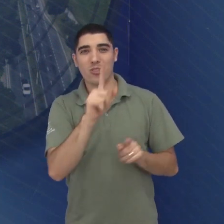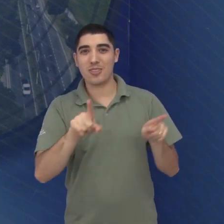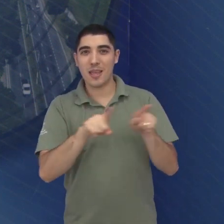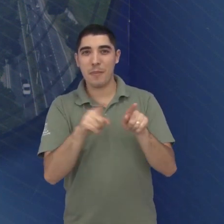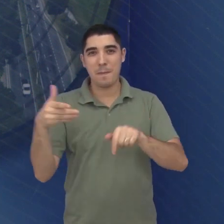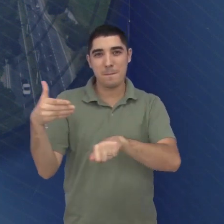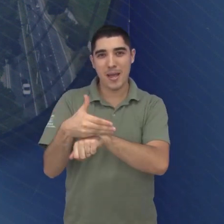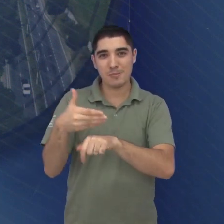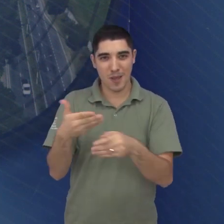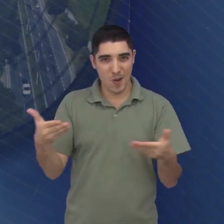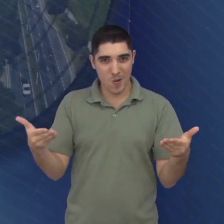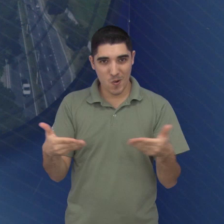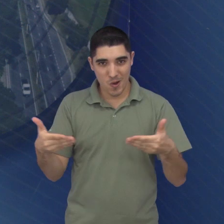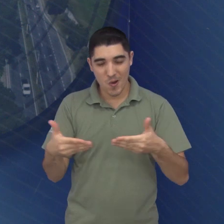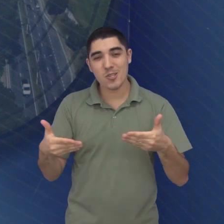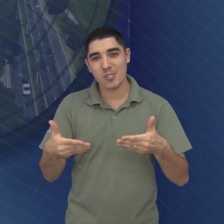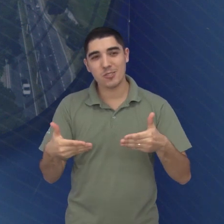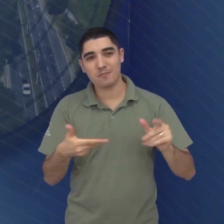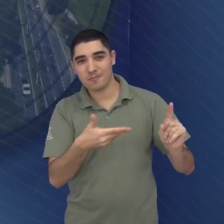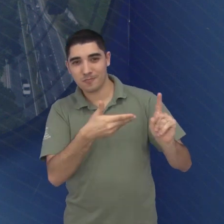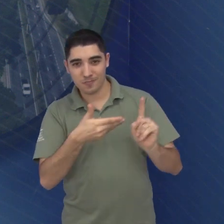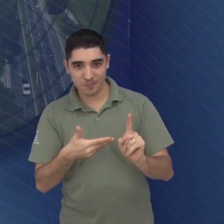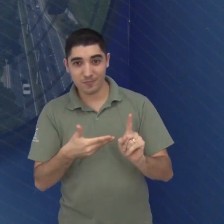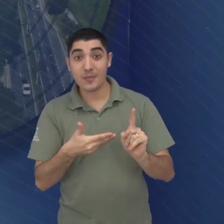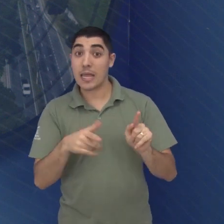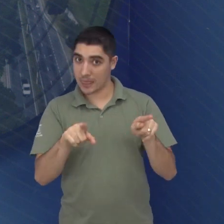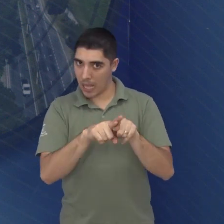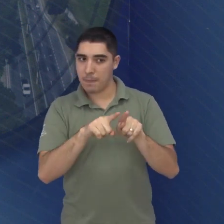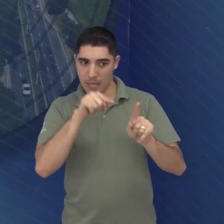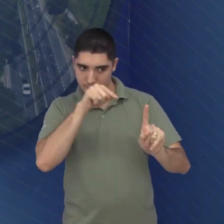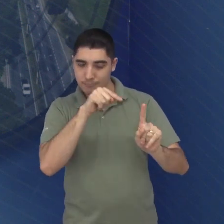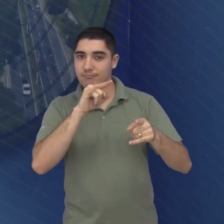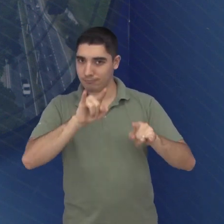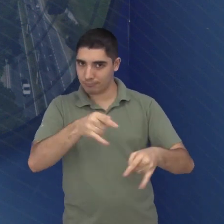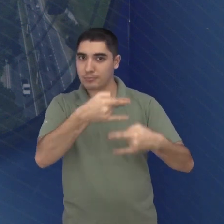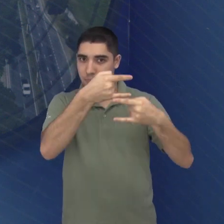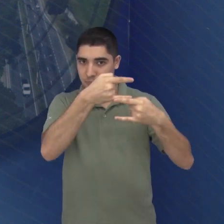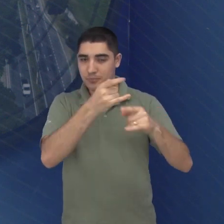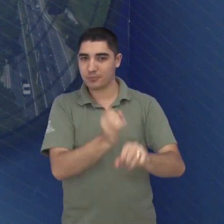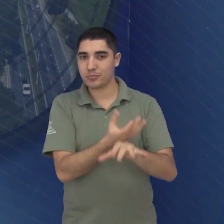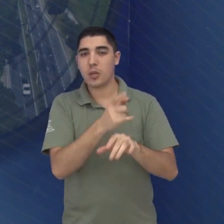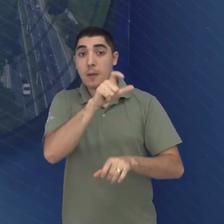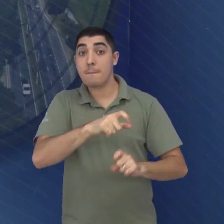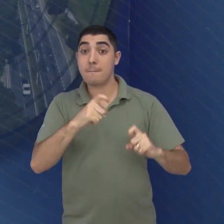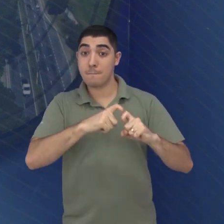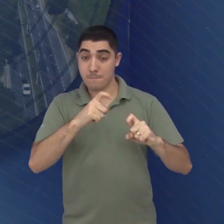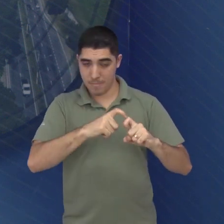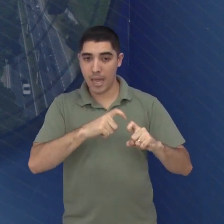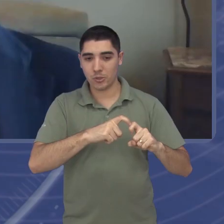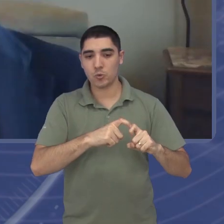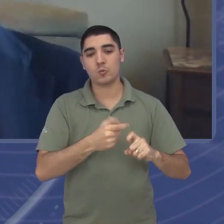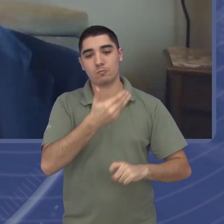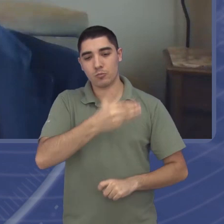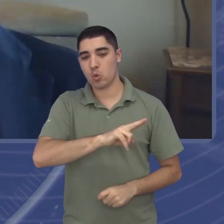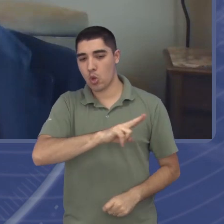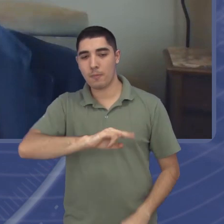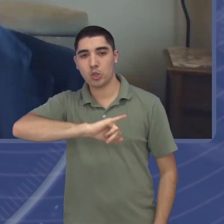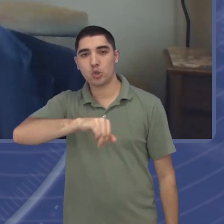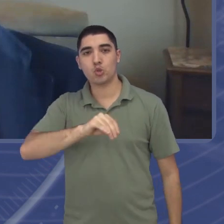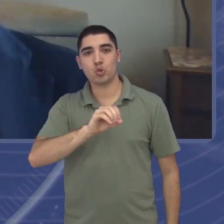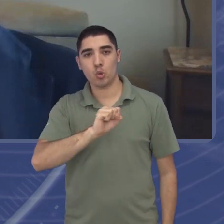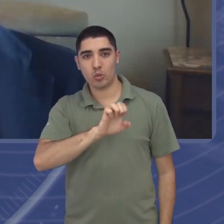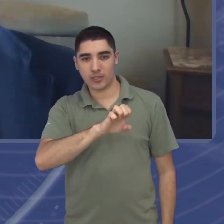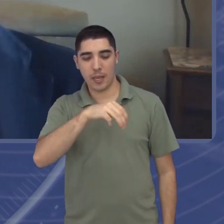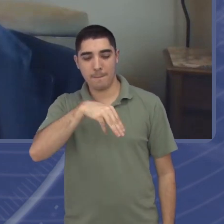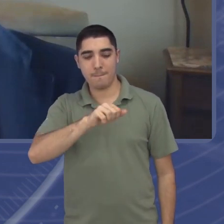que vai participar conosco aqui nesse segundo bloco, que é de forma remota também, gente, que é o médico otorrino